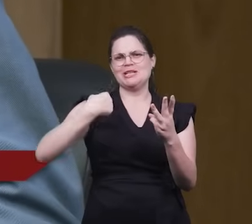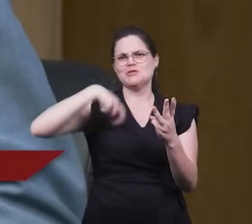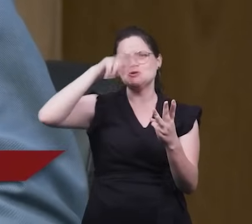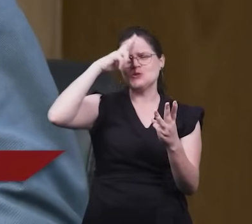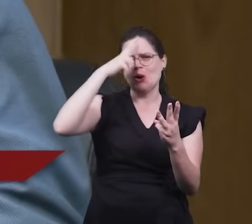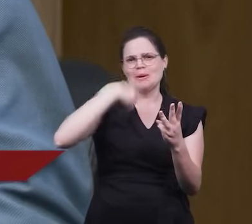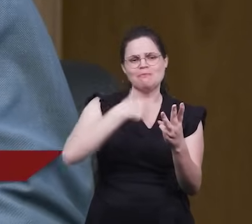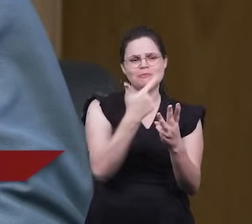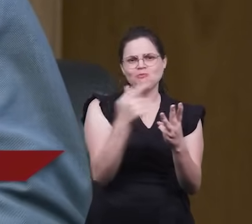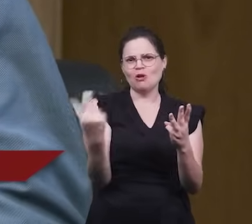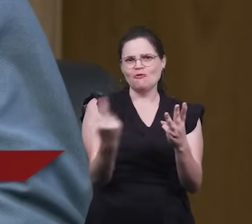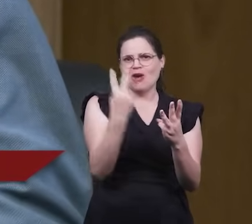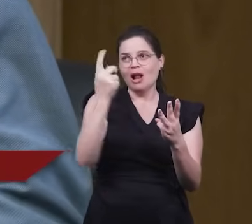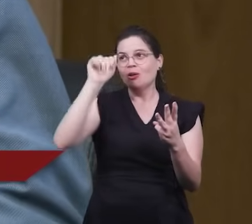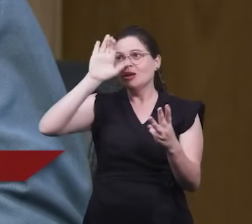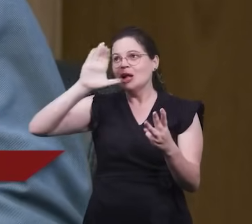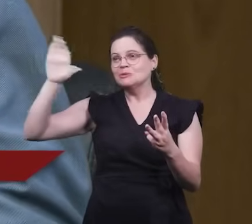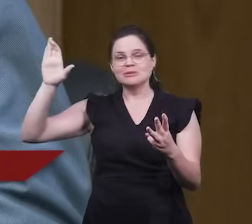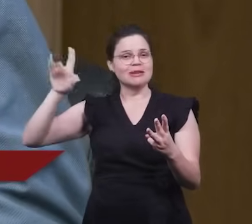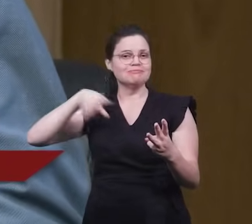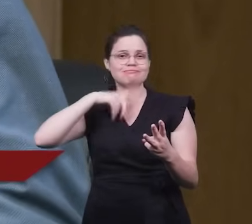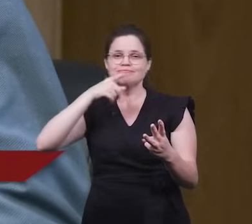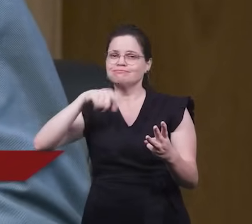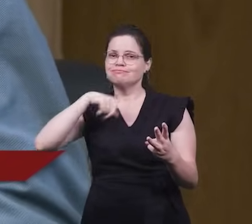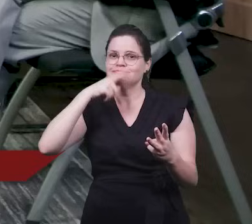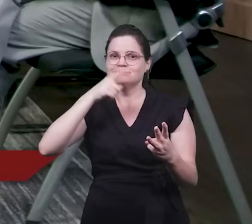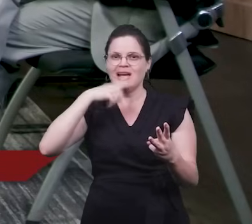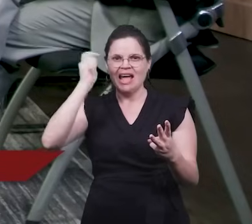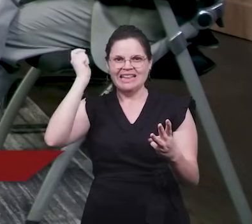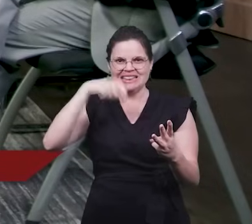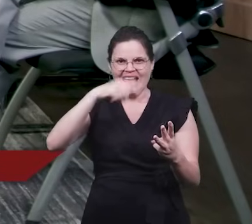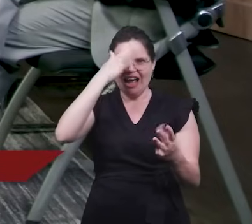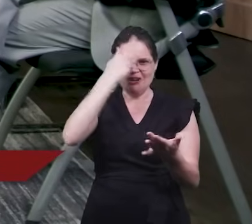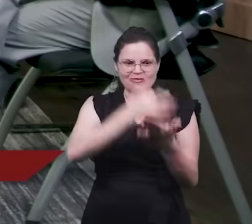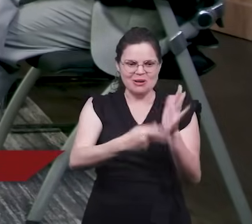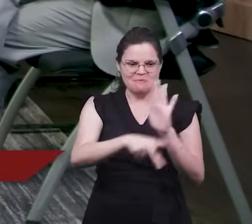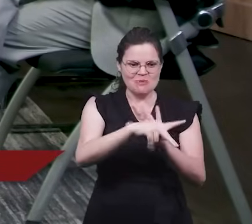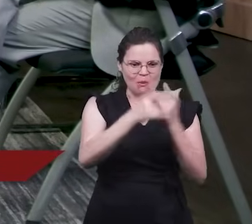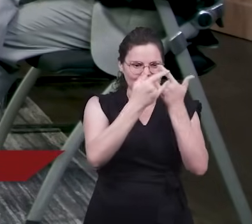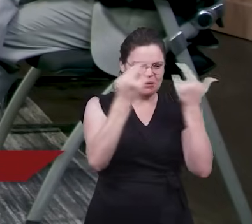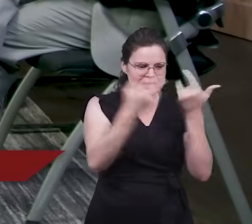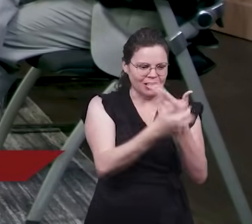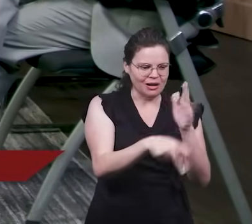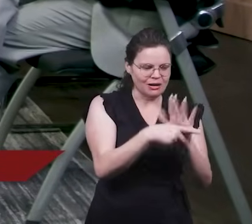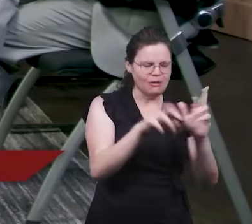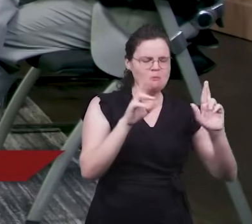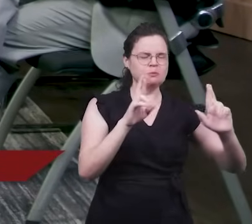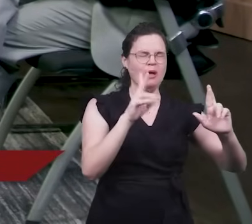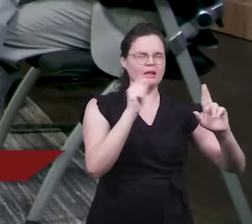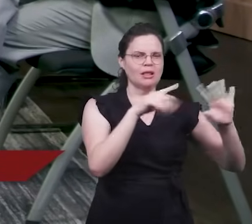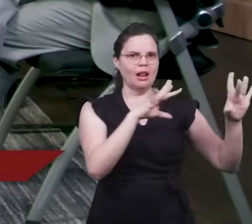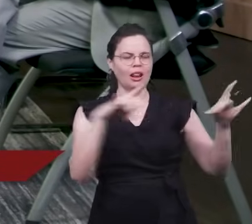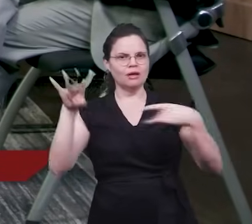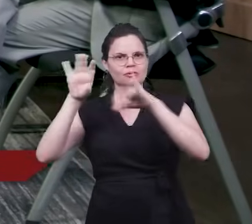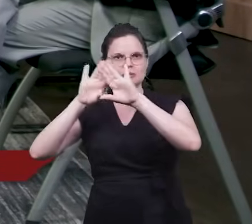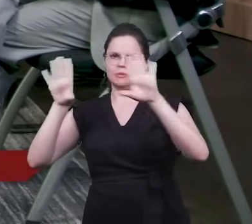histórica, sem valor. Não transcende. Hein? Não transcende. Que não transcende. Pastor